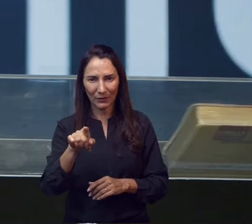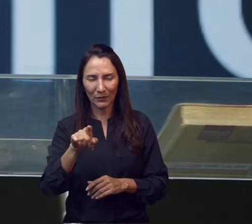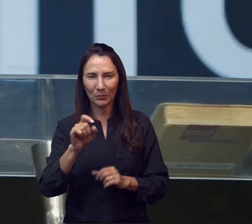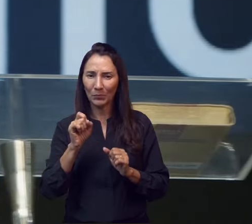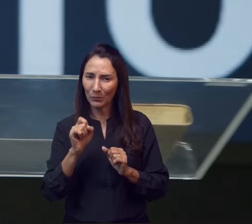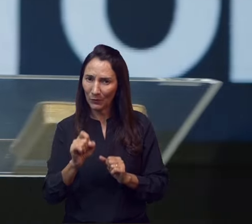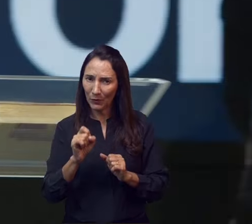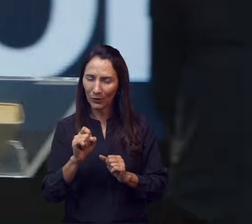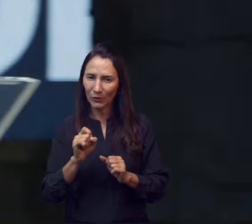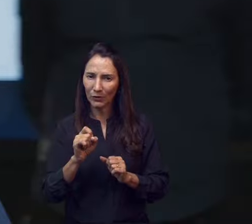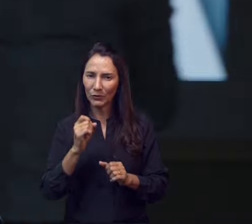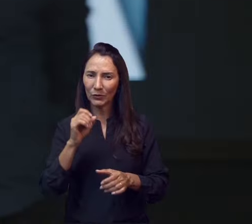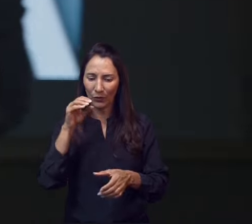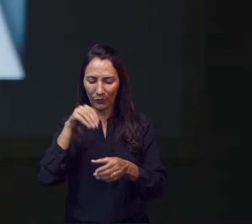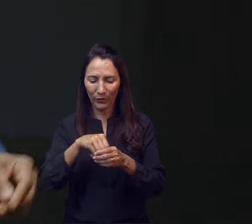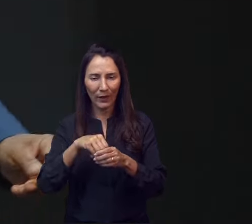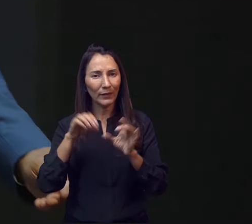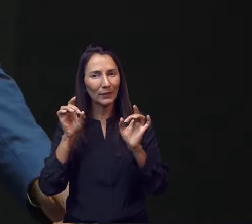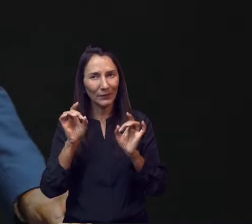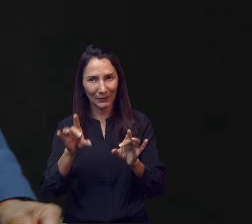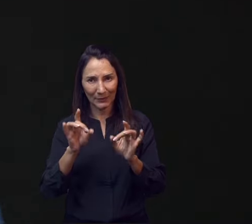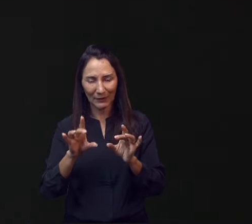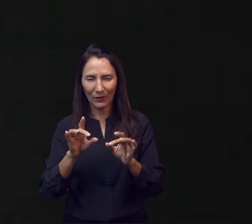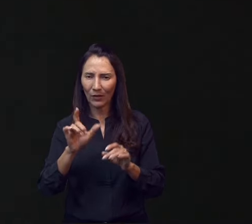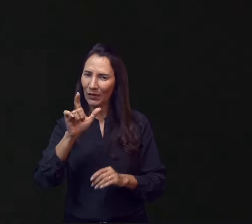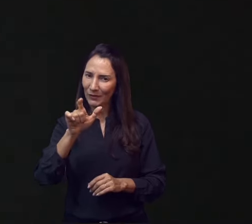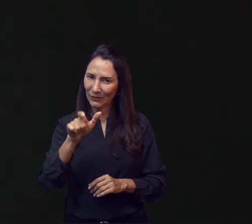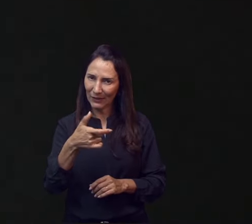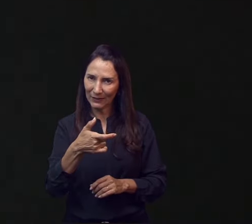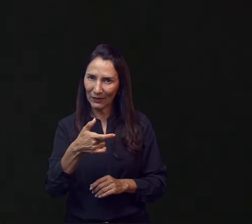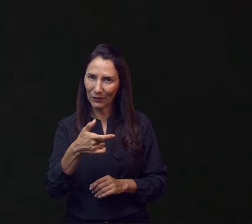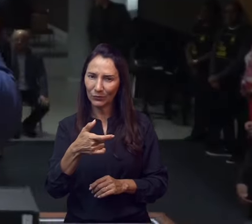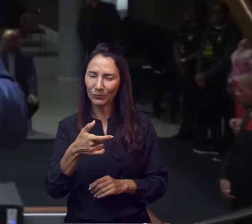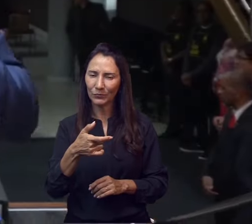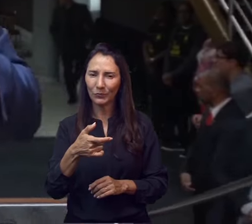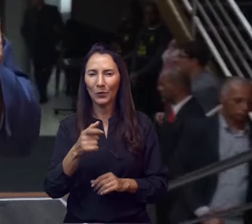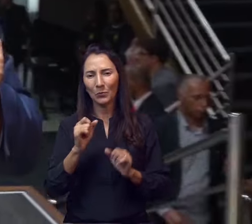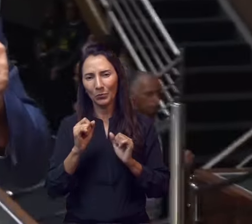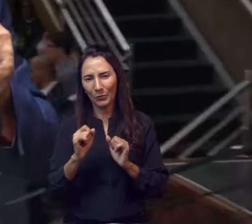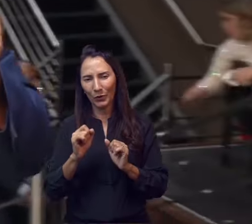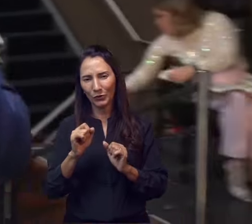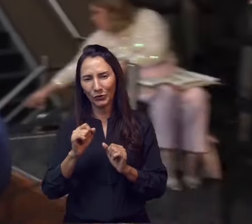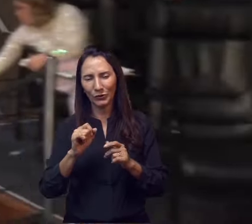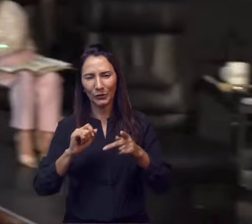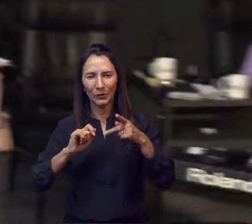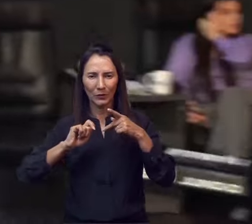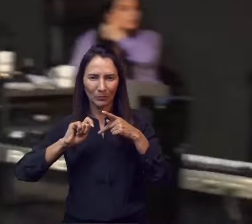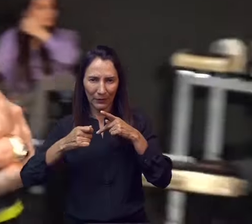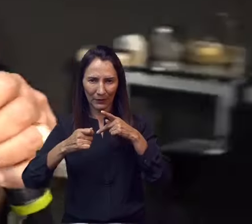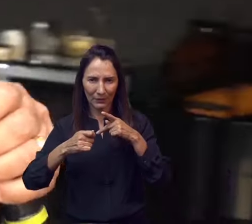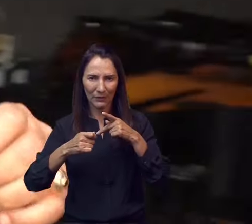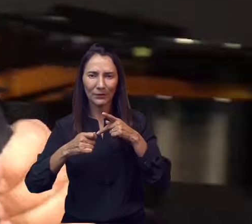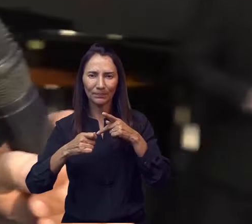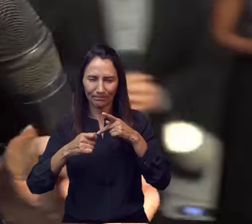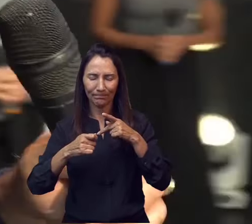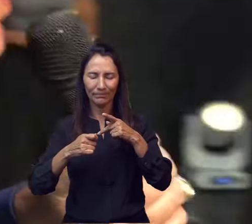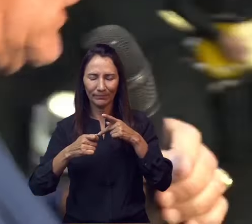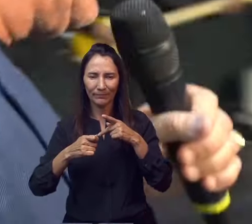colocar esta oferta especial no cartão de crédito também pode colocar no pics que será identificado